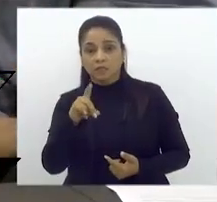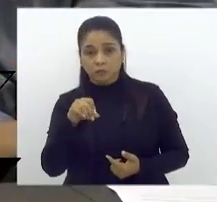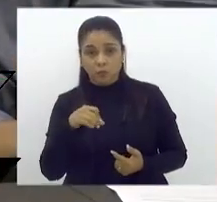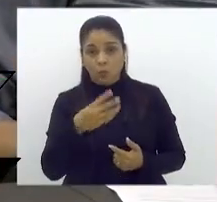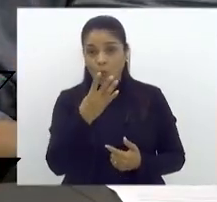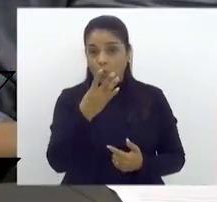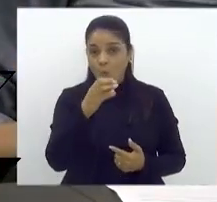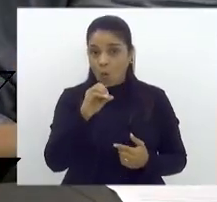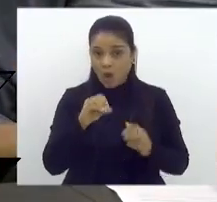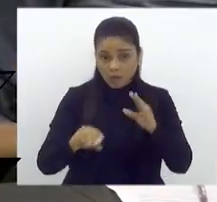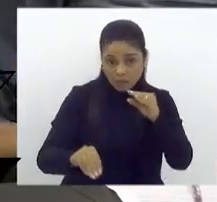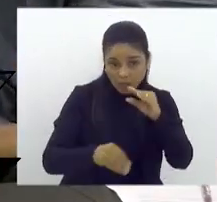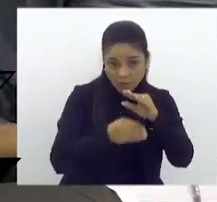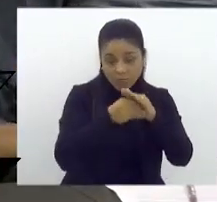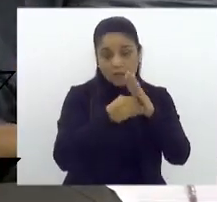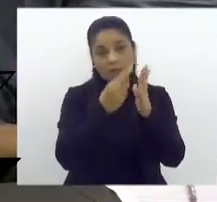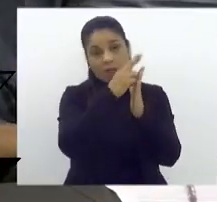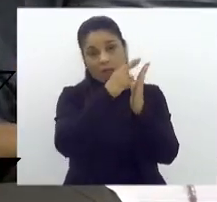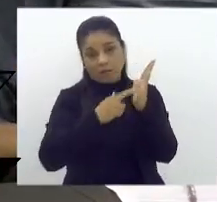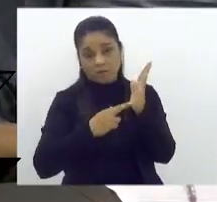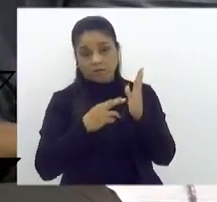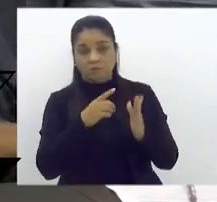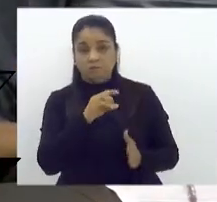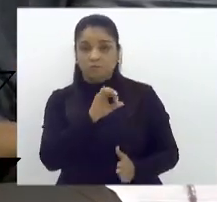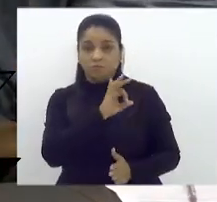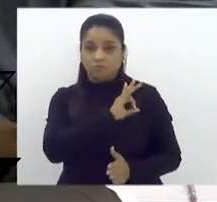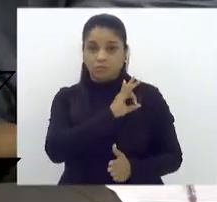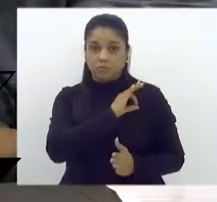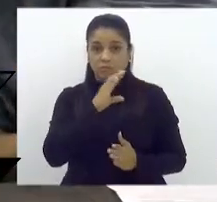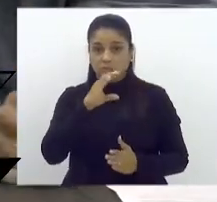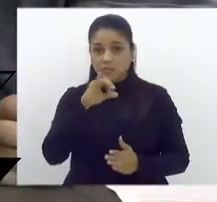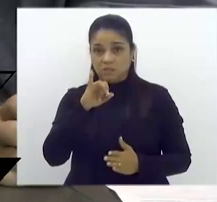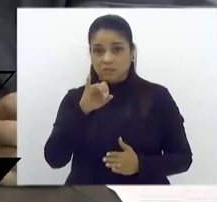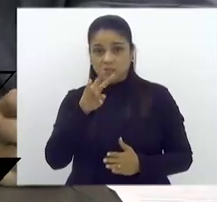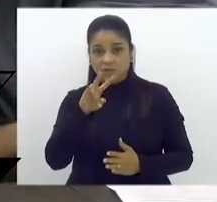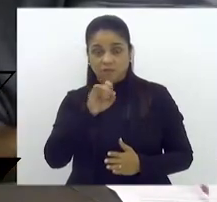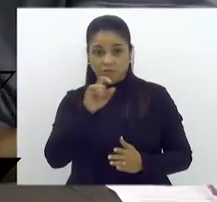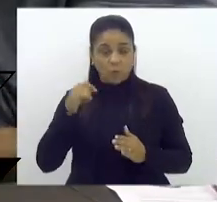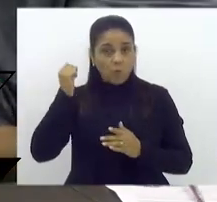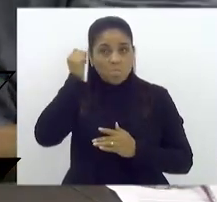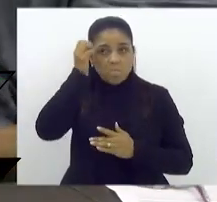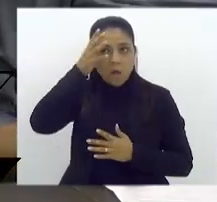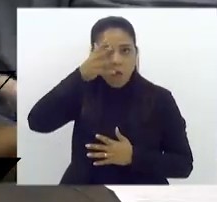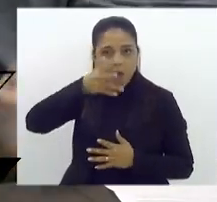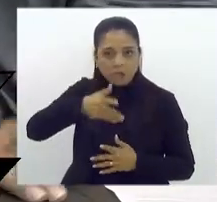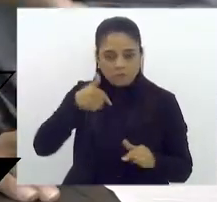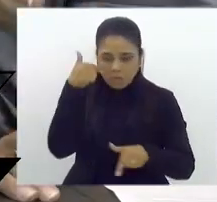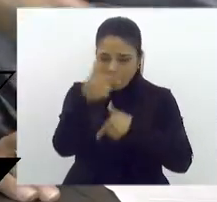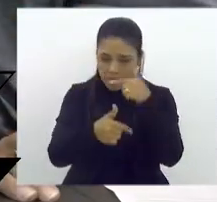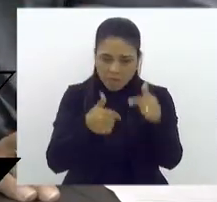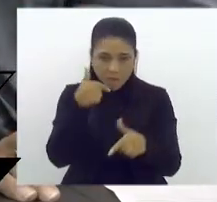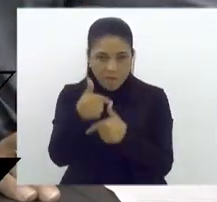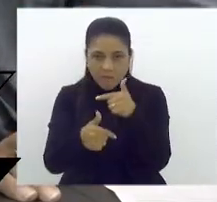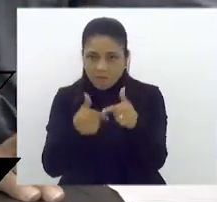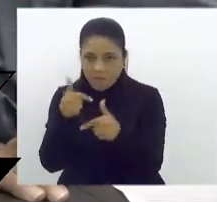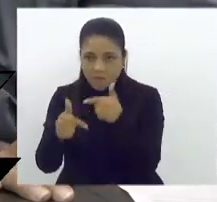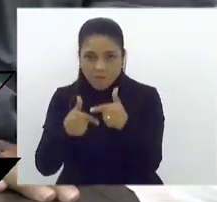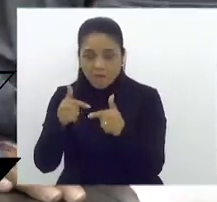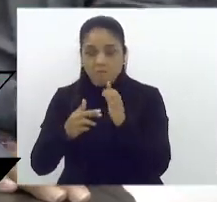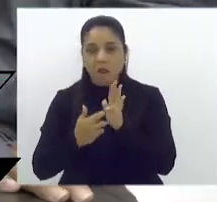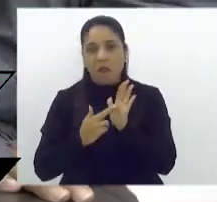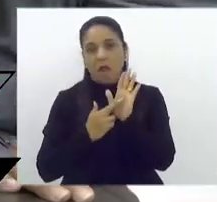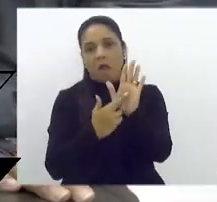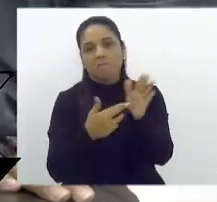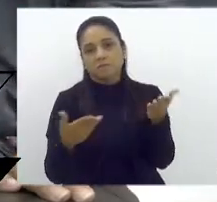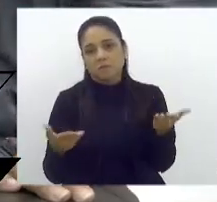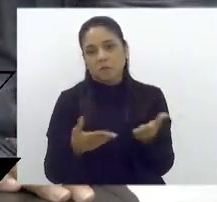e mais aquele relatório da Polícia Civil e ficou trabalhando de madrugada para